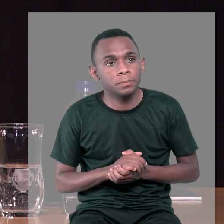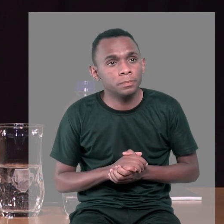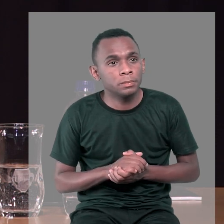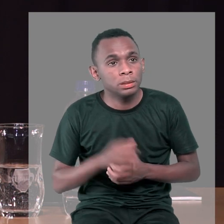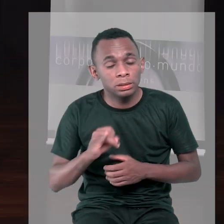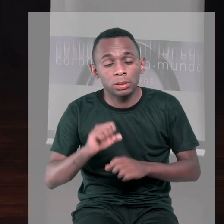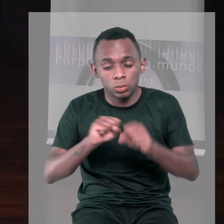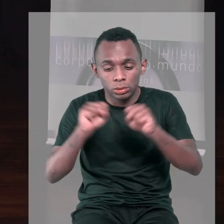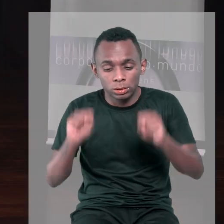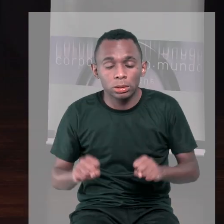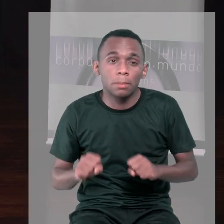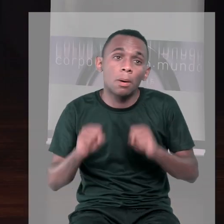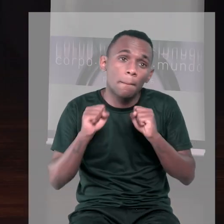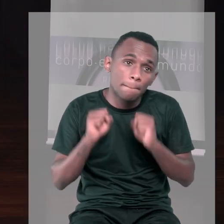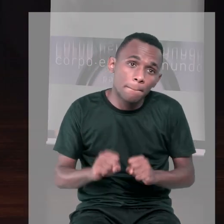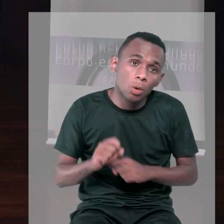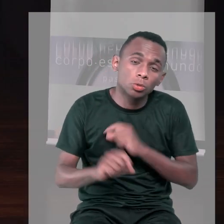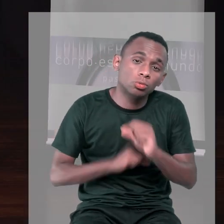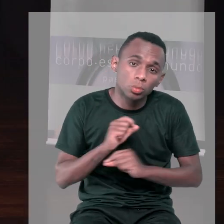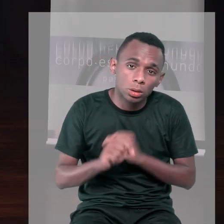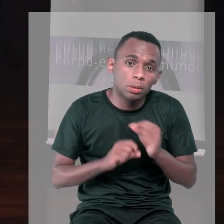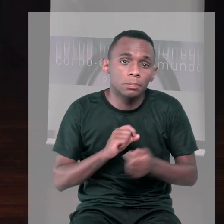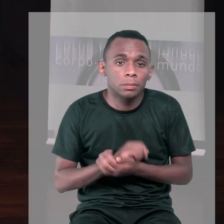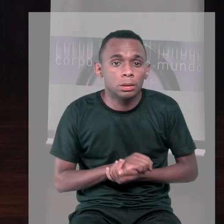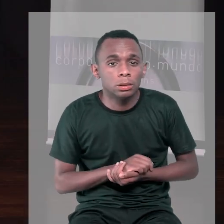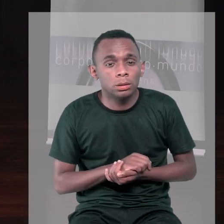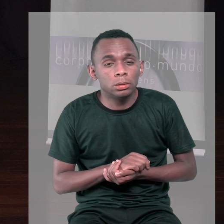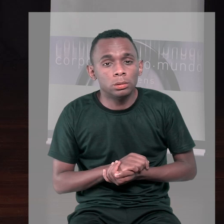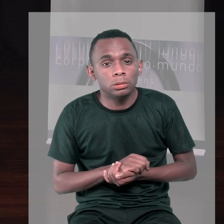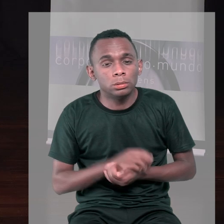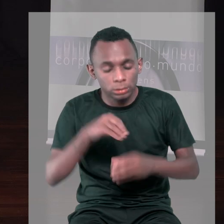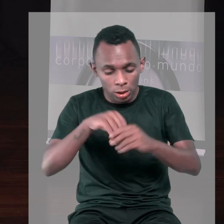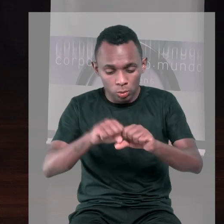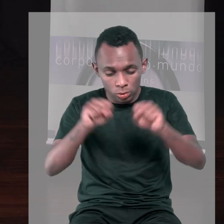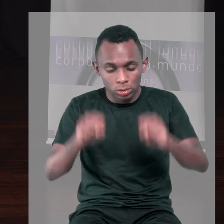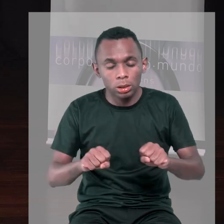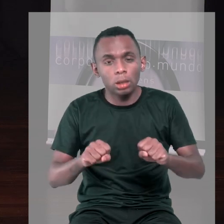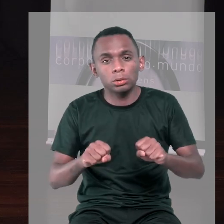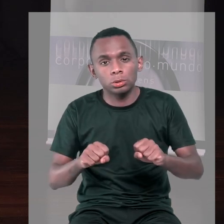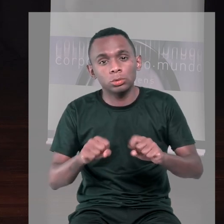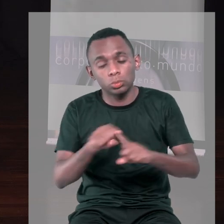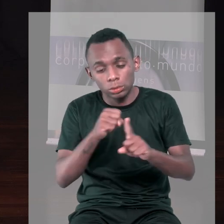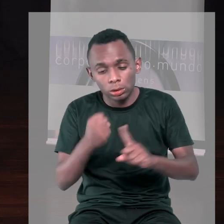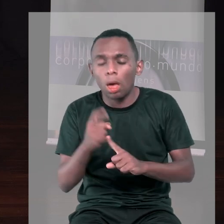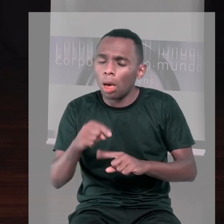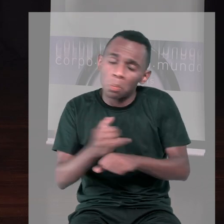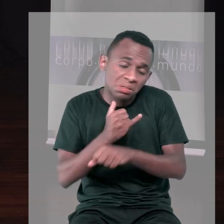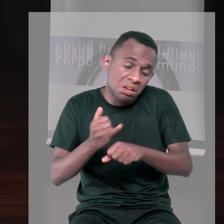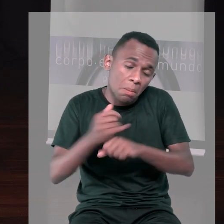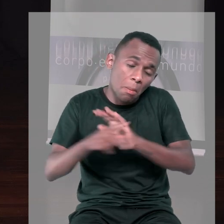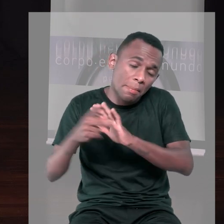requer um ser humano que seja capaz ou esteja disposto a abrir mão do